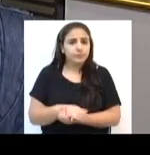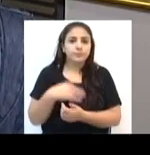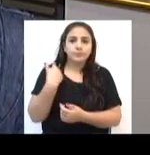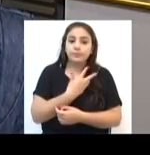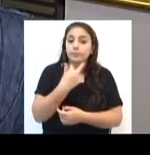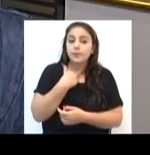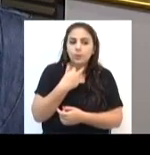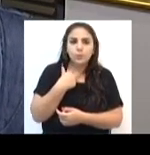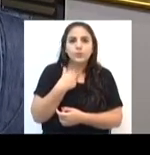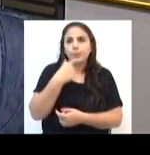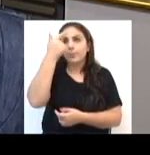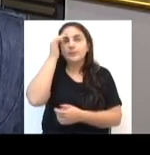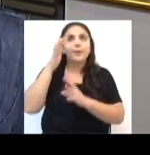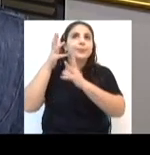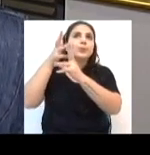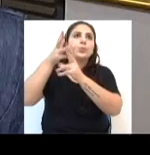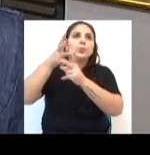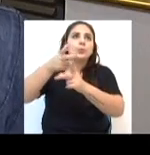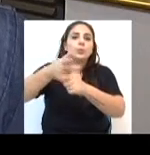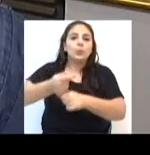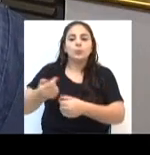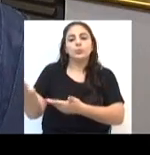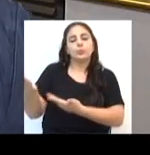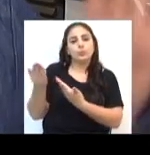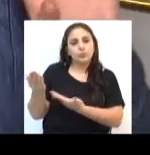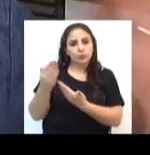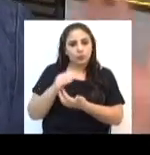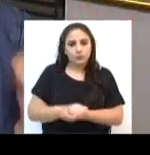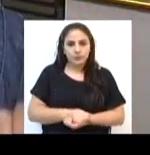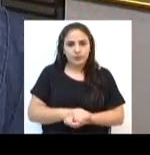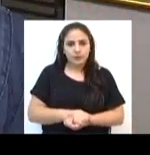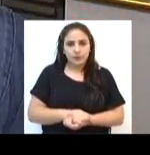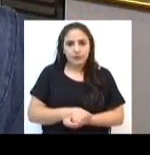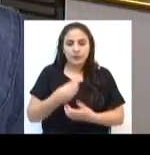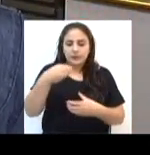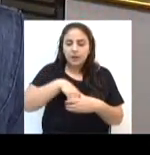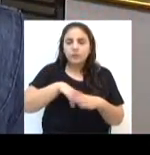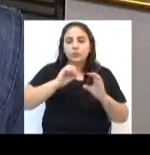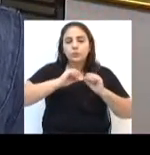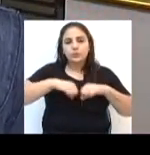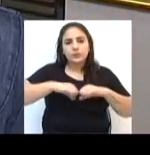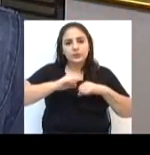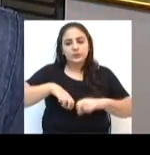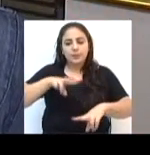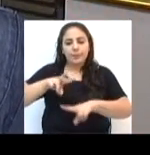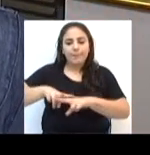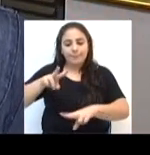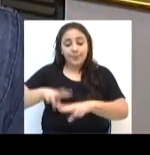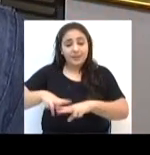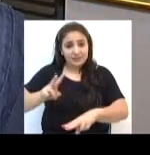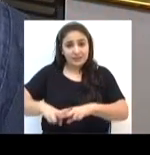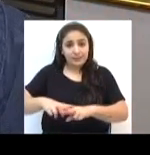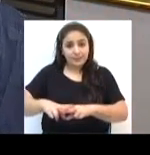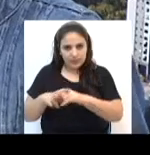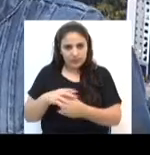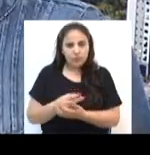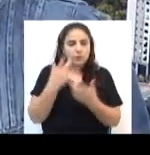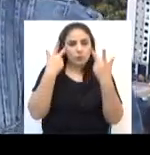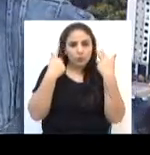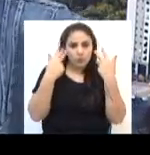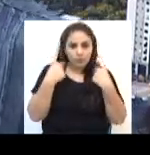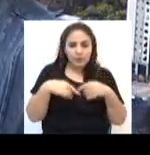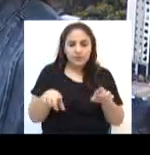família. Mas eles não são os cursos profissionalizantes que a gente sempre lutou, que a gente luta até hoje, para que realmente uma pessoa da família ou o chefe da